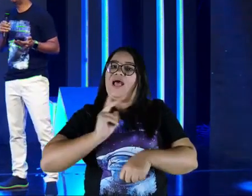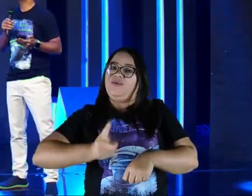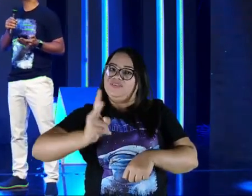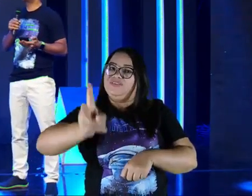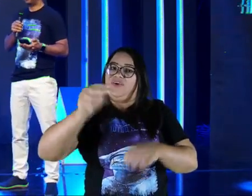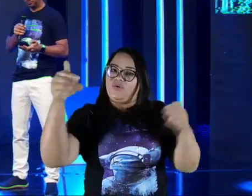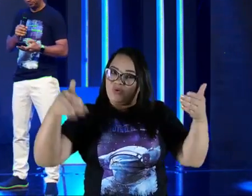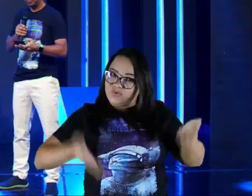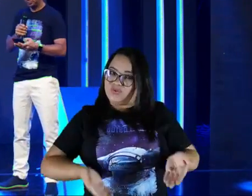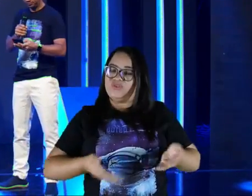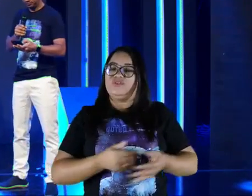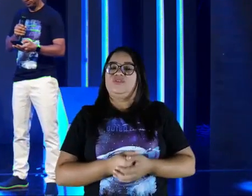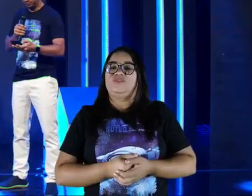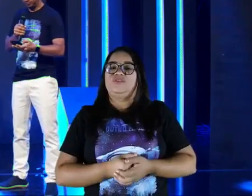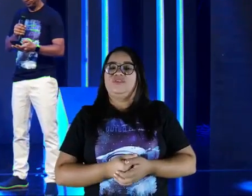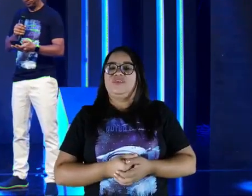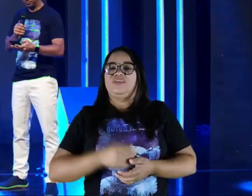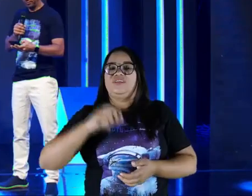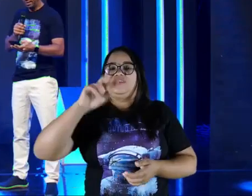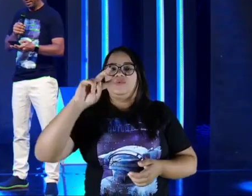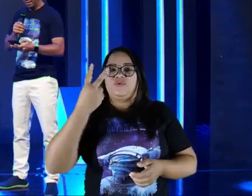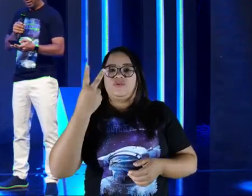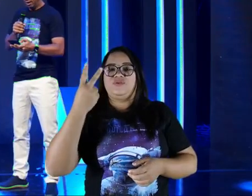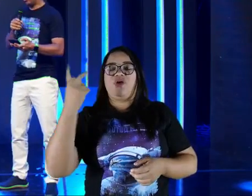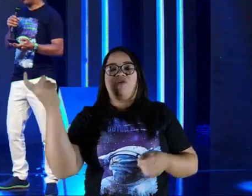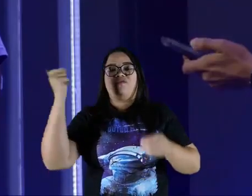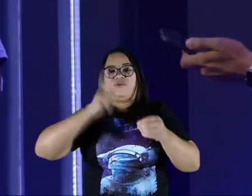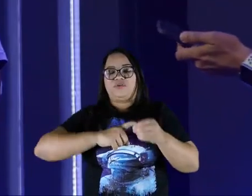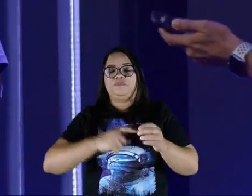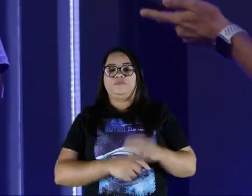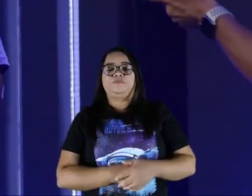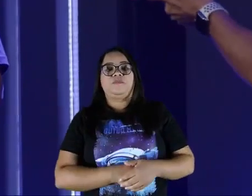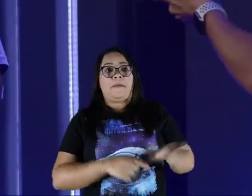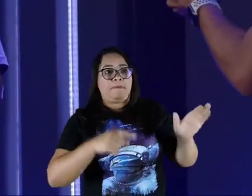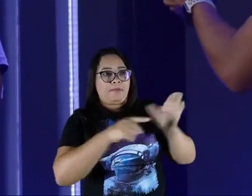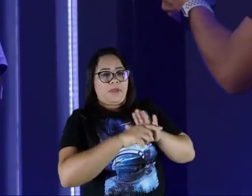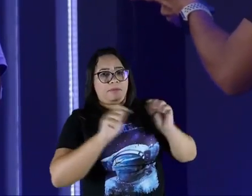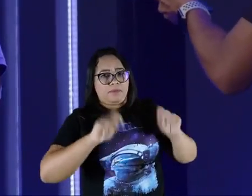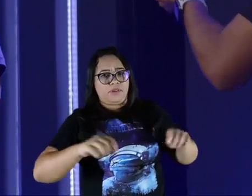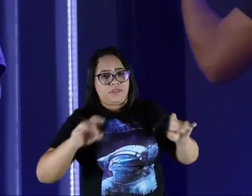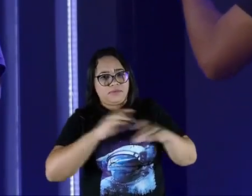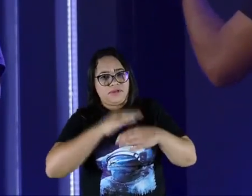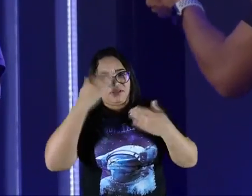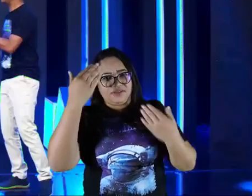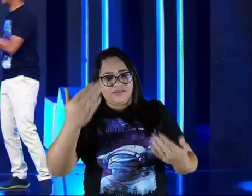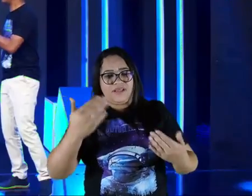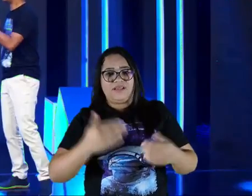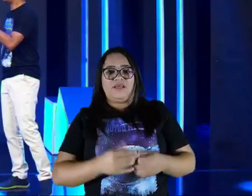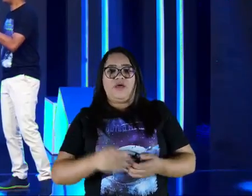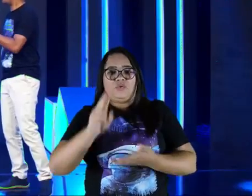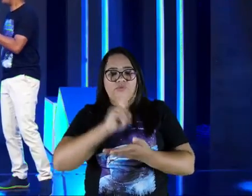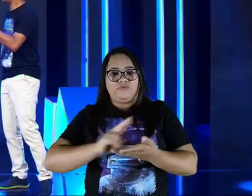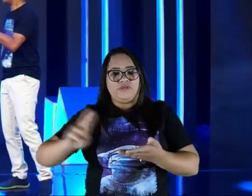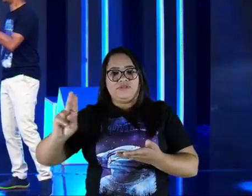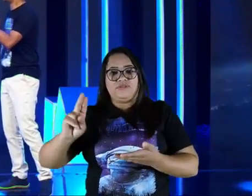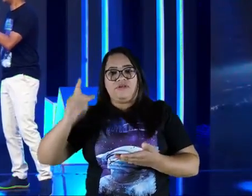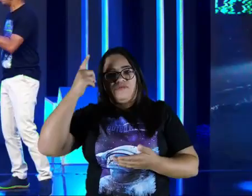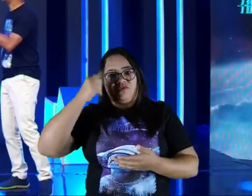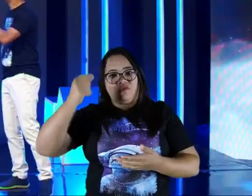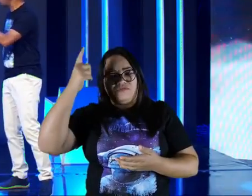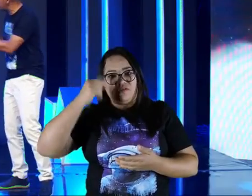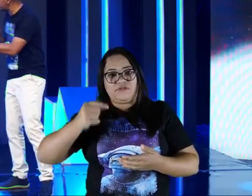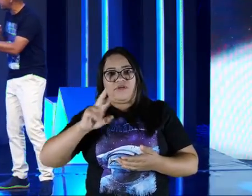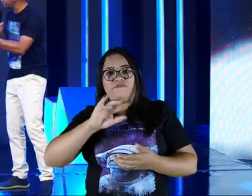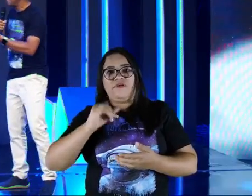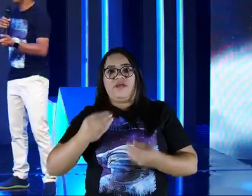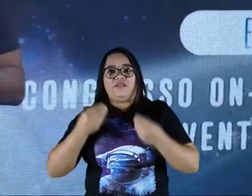amanhã, mas hoje, 14 horas, a gente volta. Lígia, a gente pode terminar com aqueles agradecimentos às universidades que